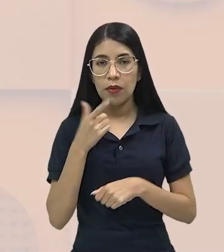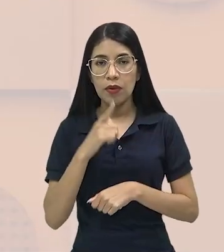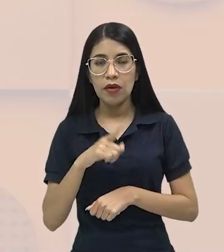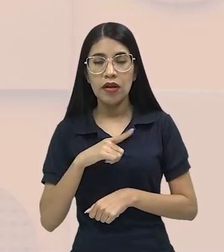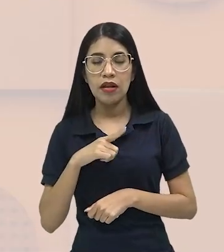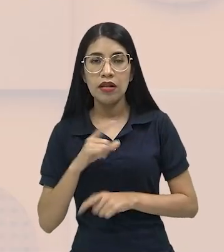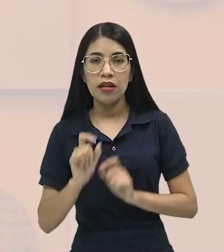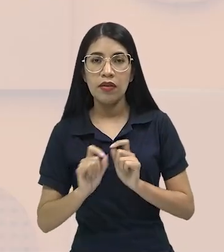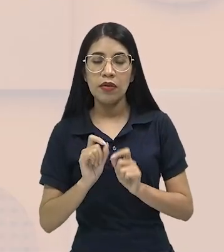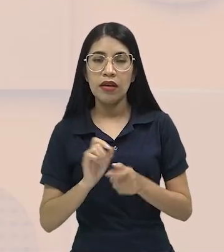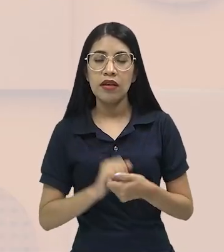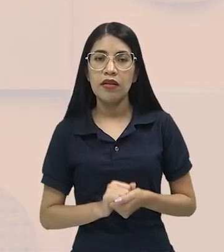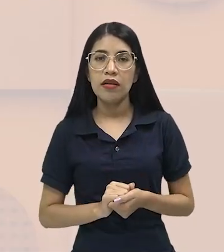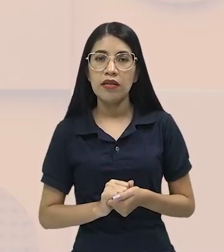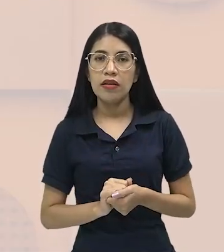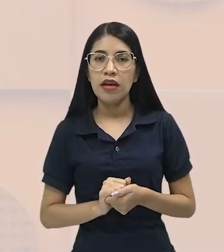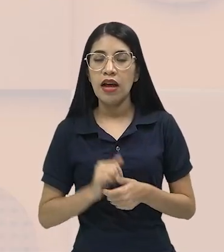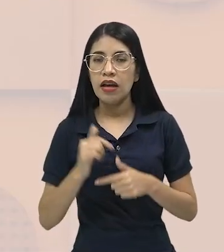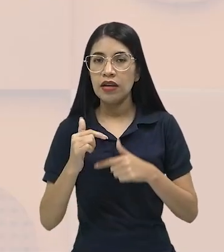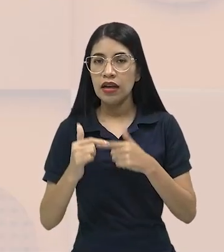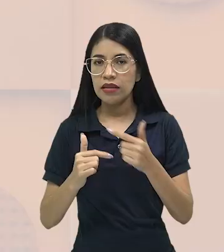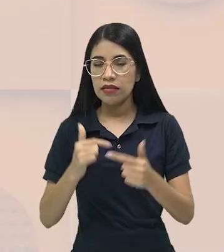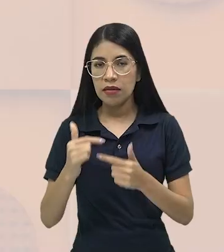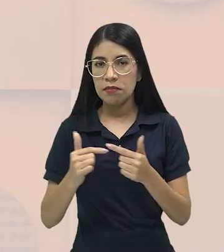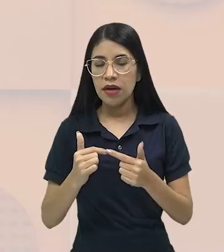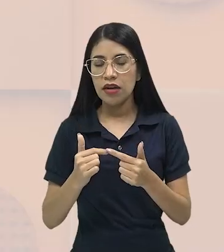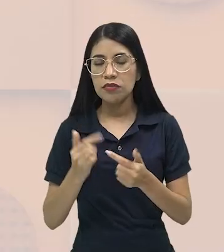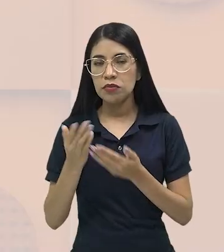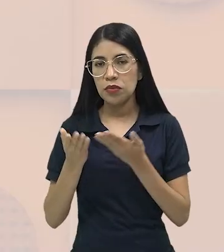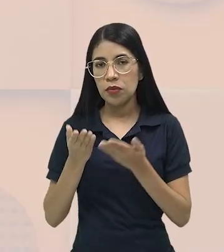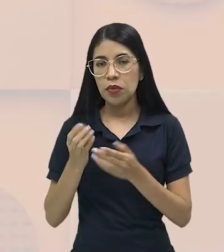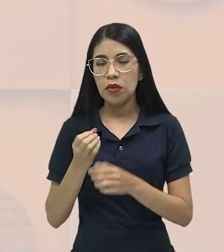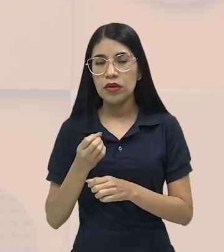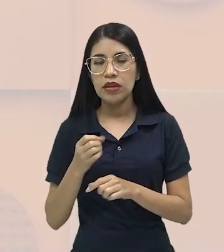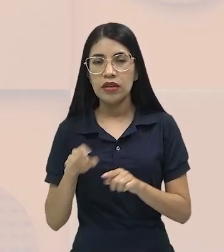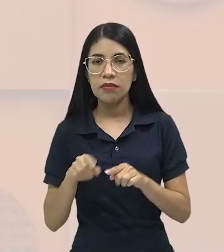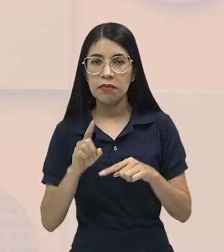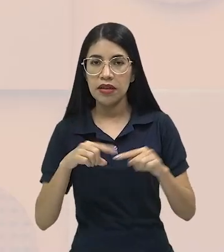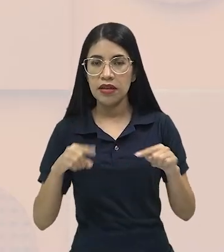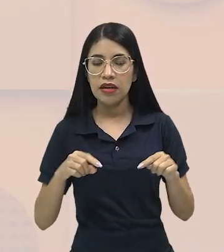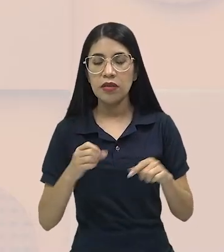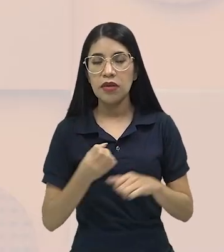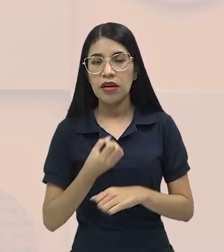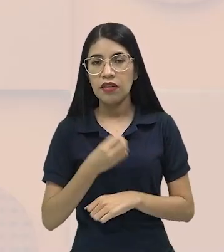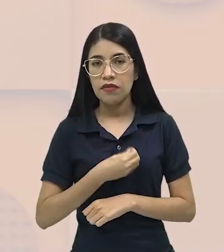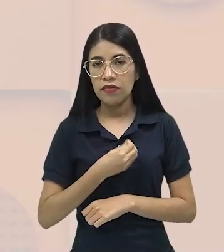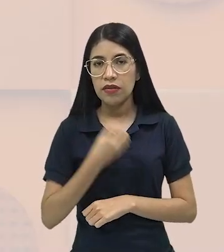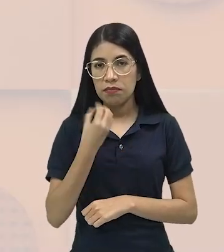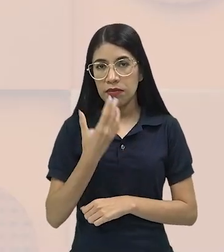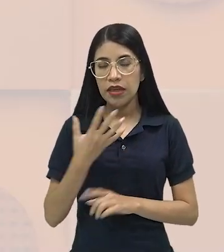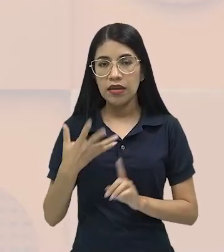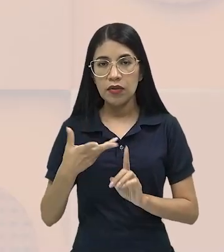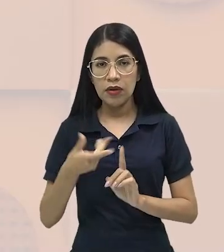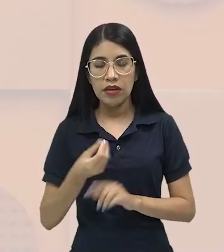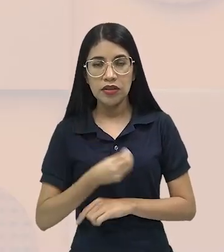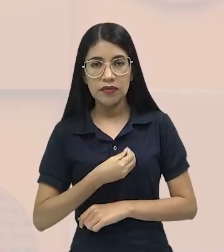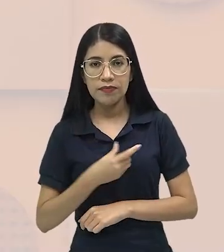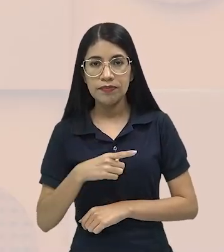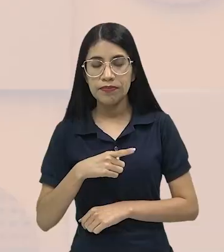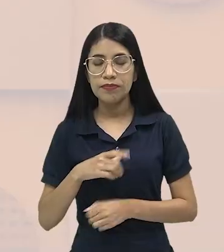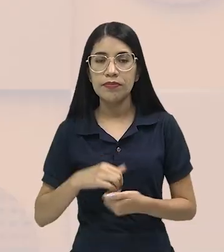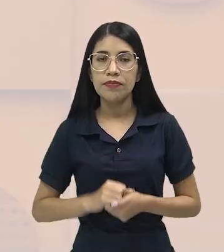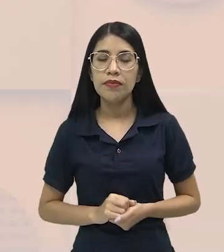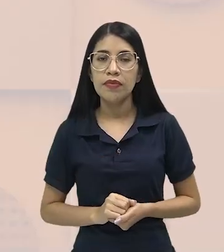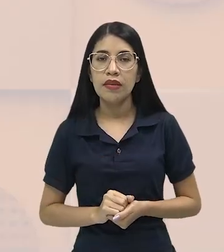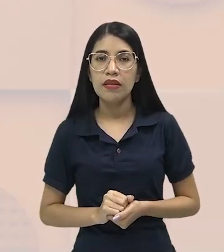a ações ou bens que são positivas para sua sobrevivência ou para sua qualidade de vida, tá? Quando a